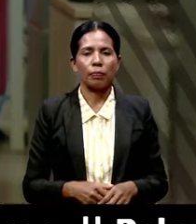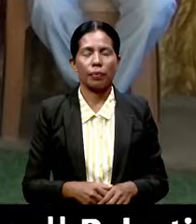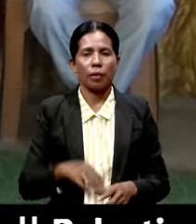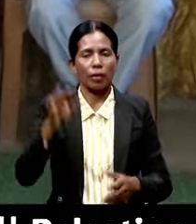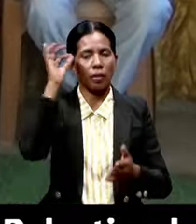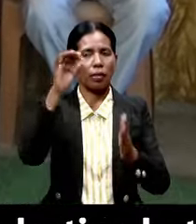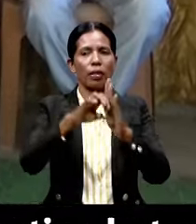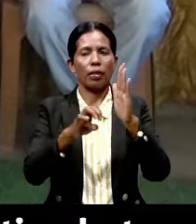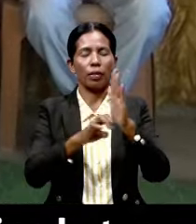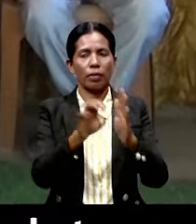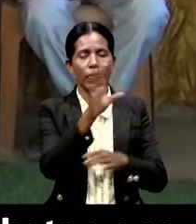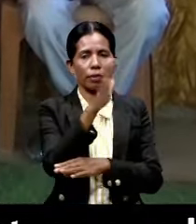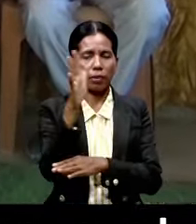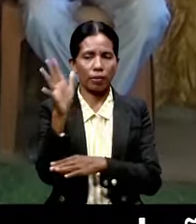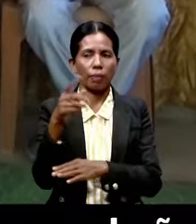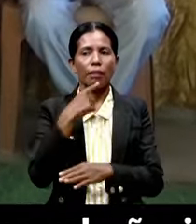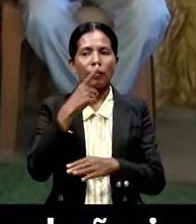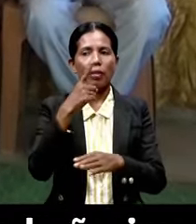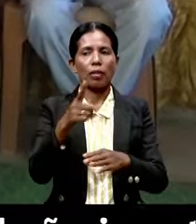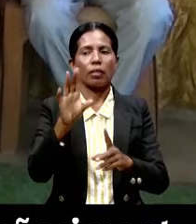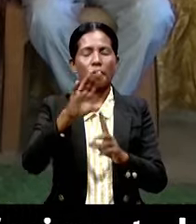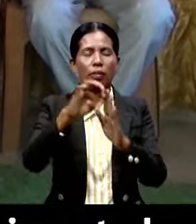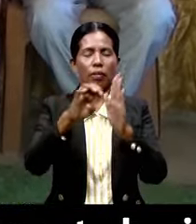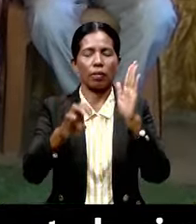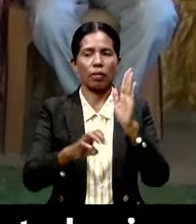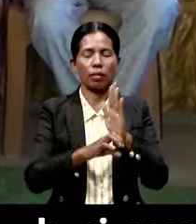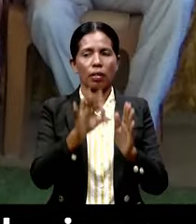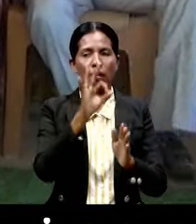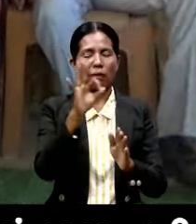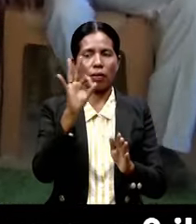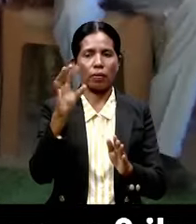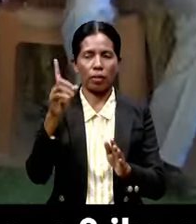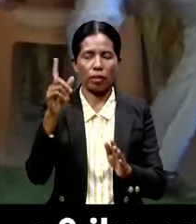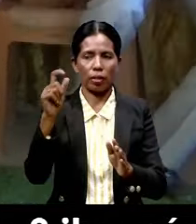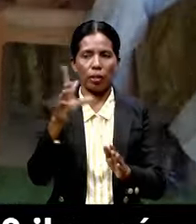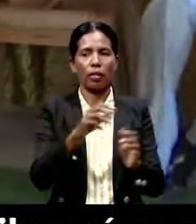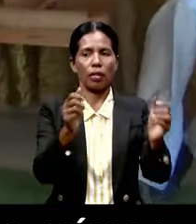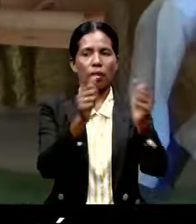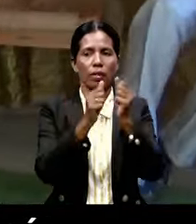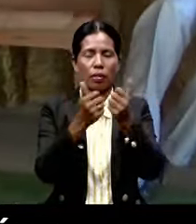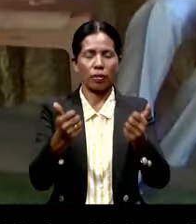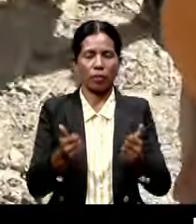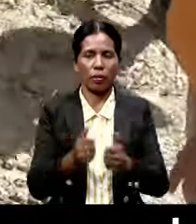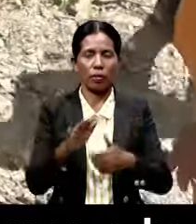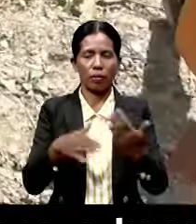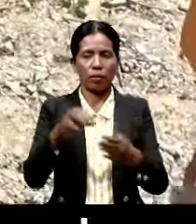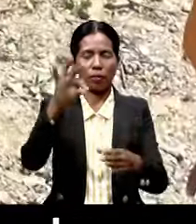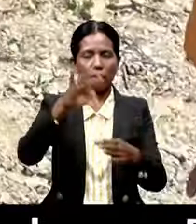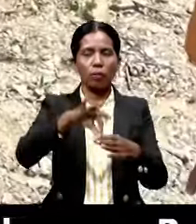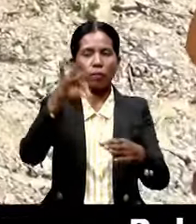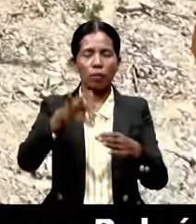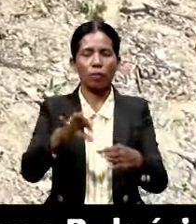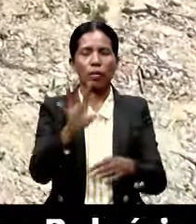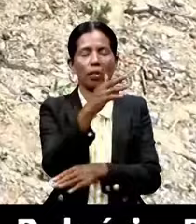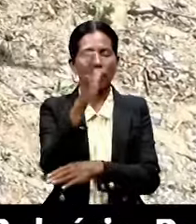Secretário de Estado Floresta Fernandino Vieira, no chefe de Estado-Maior General FFDTL, Tenente General, Hamuto com a autoridade local Sira Kuda Aioan, onde